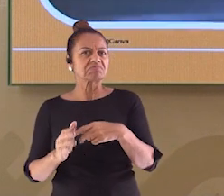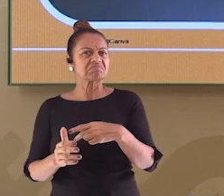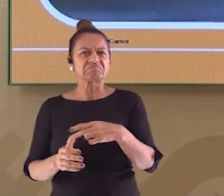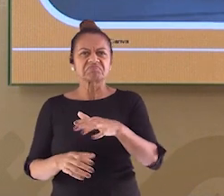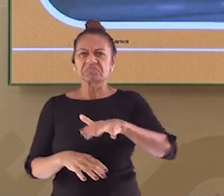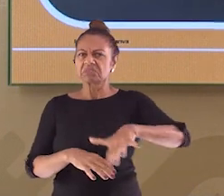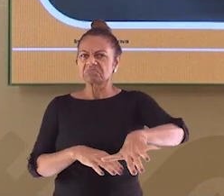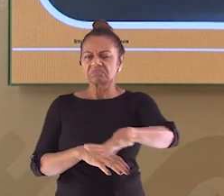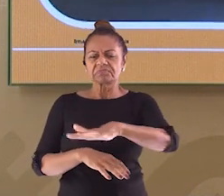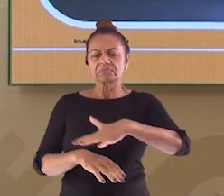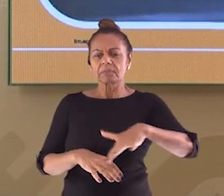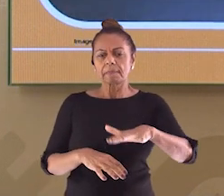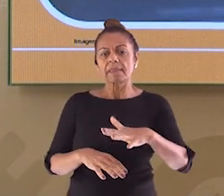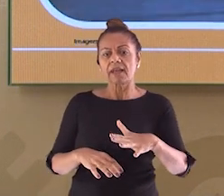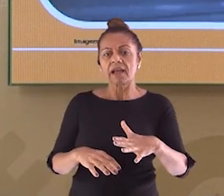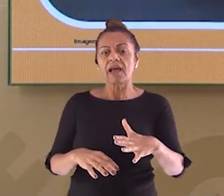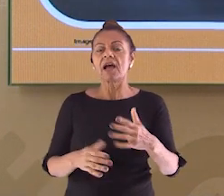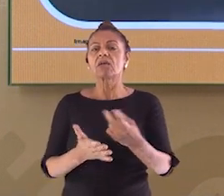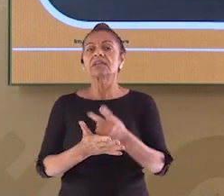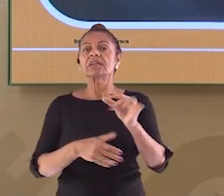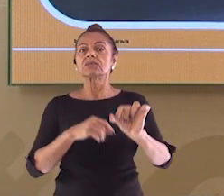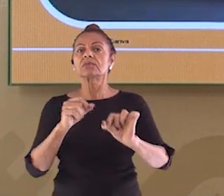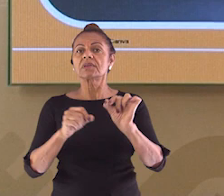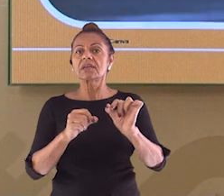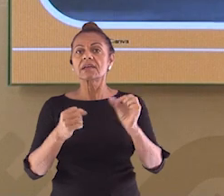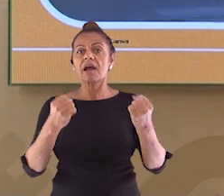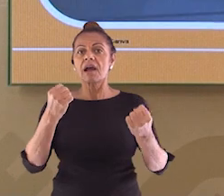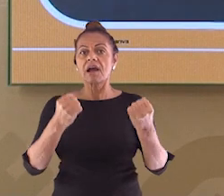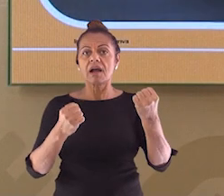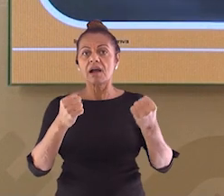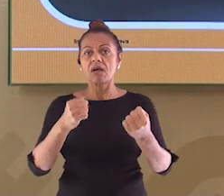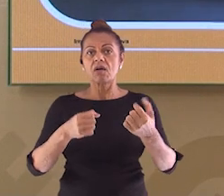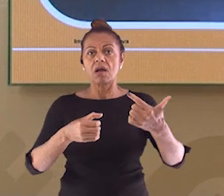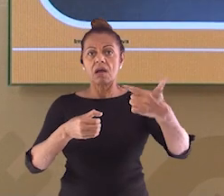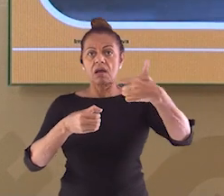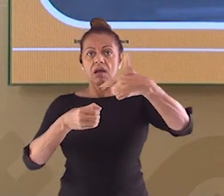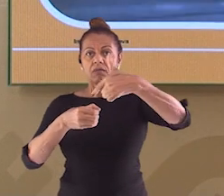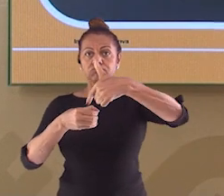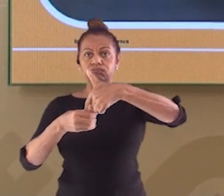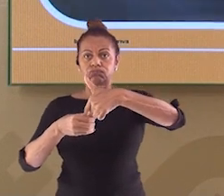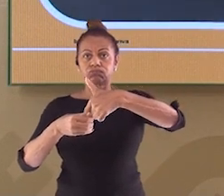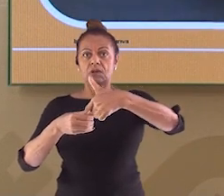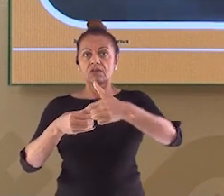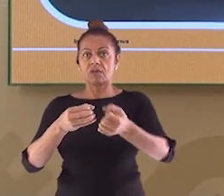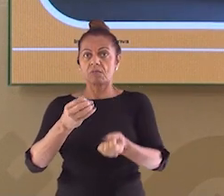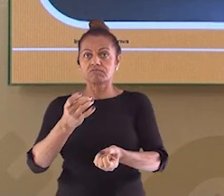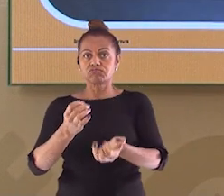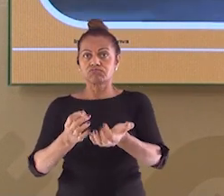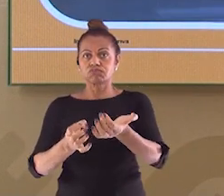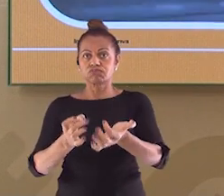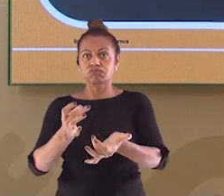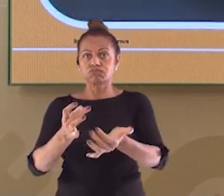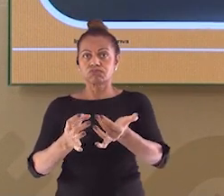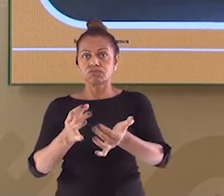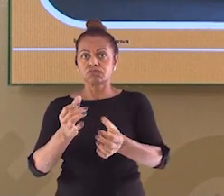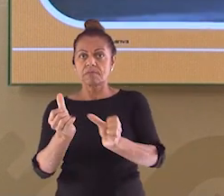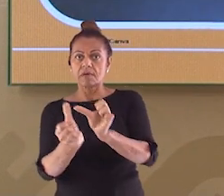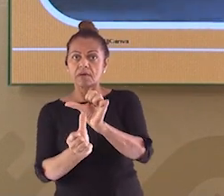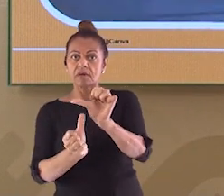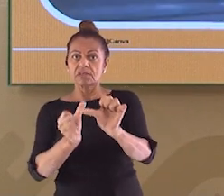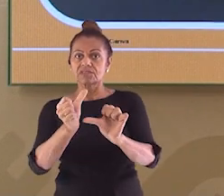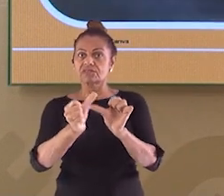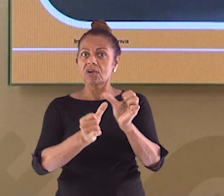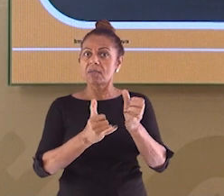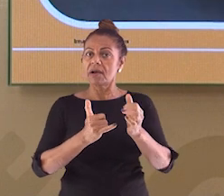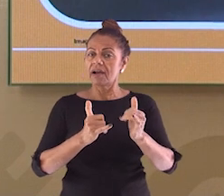sofre um processo de queima chamada de combustão, que faz com que seja obtida a energia para mover o veículo.